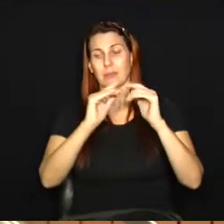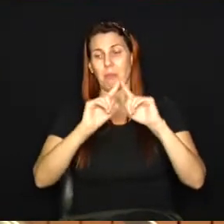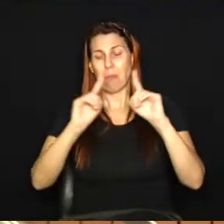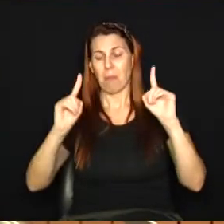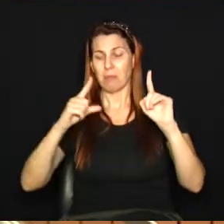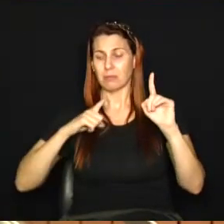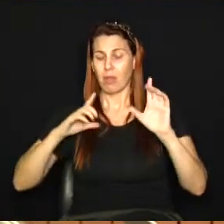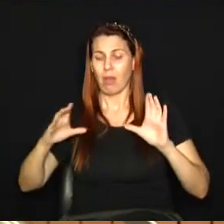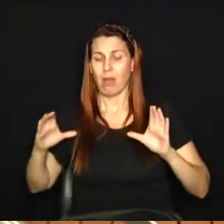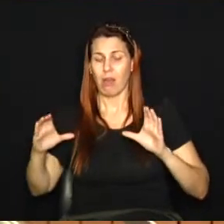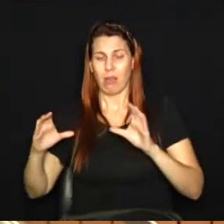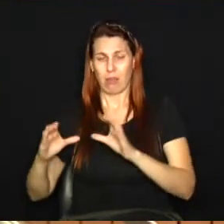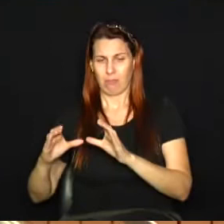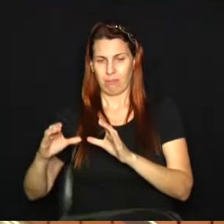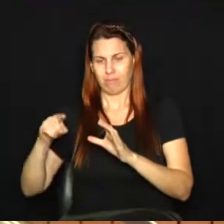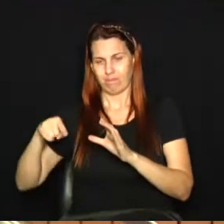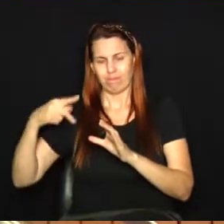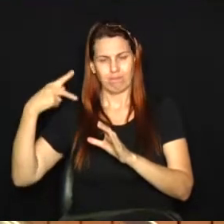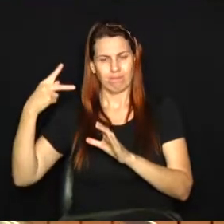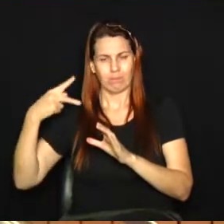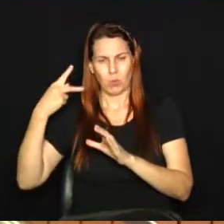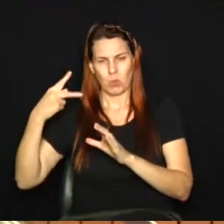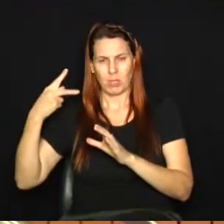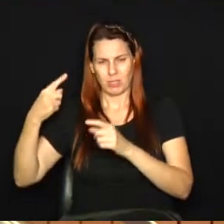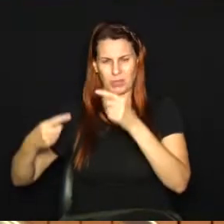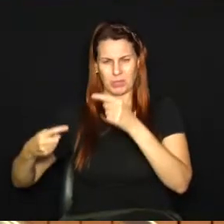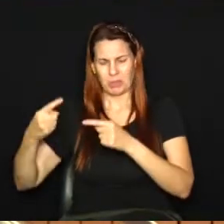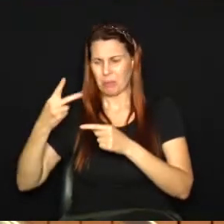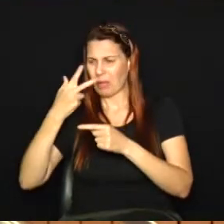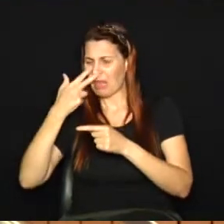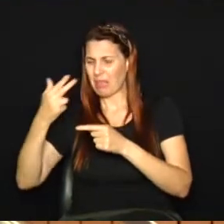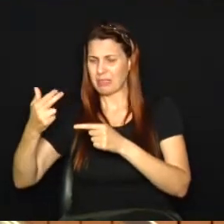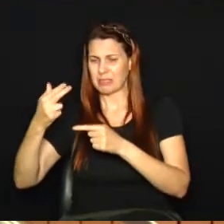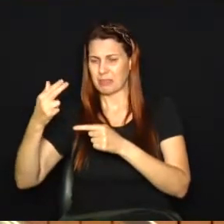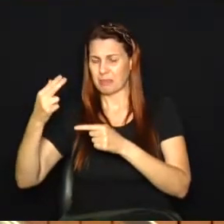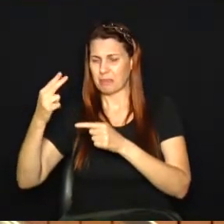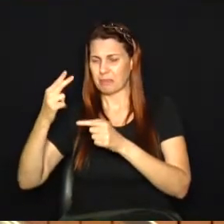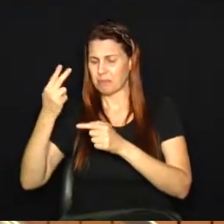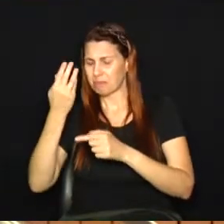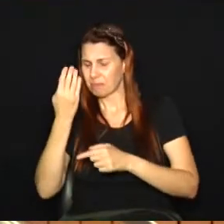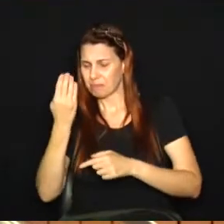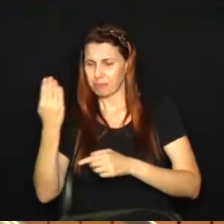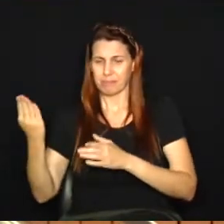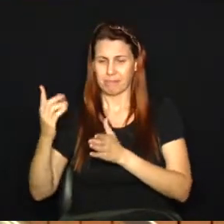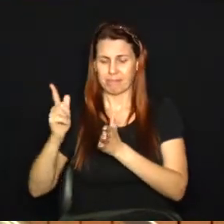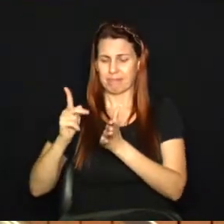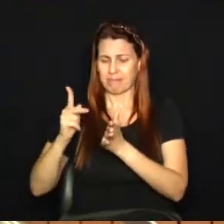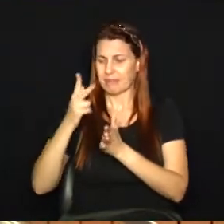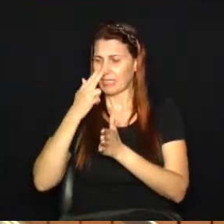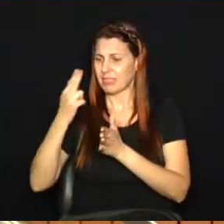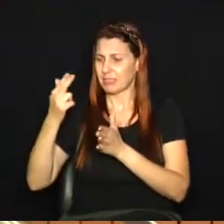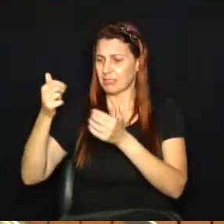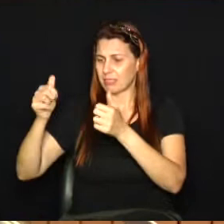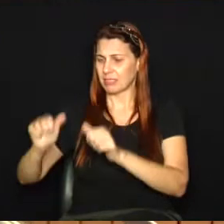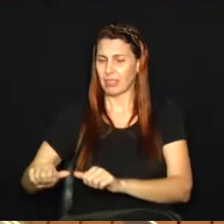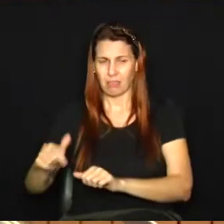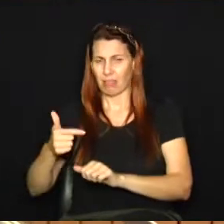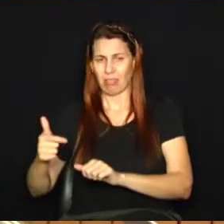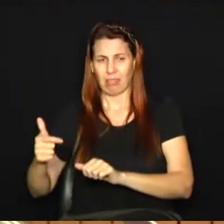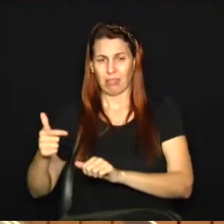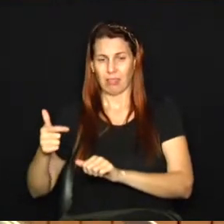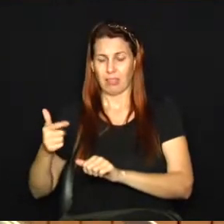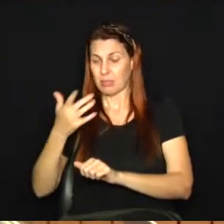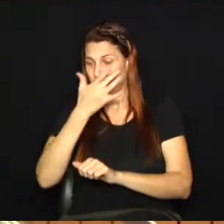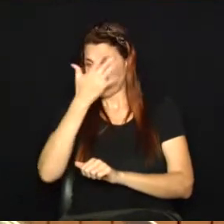política desacreditada, a política banalizada, e as pessoas que se permitem a vida pública,